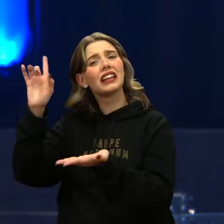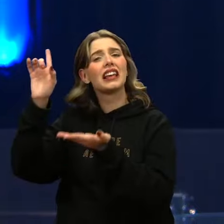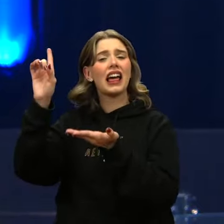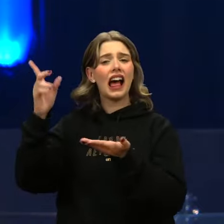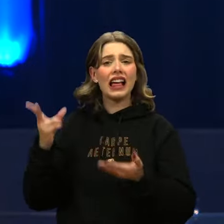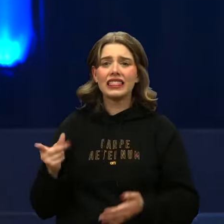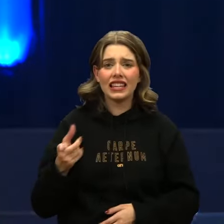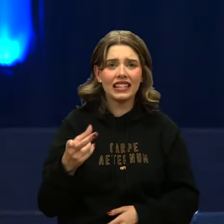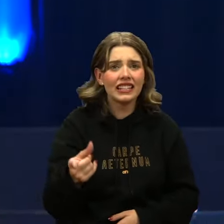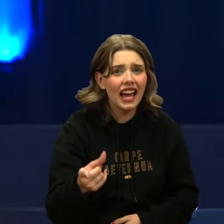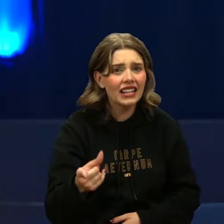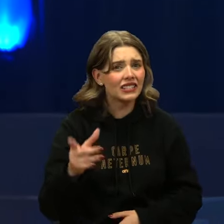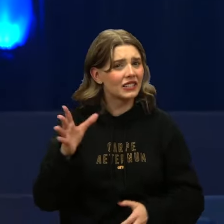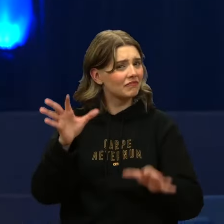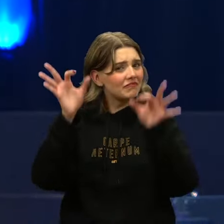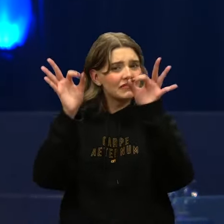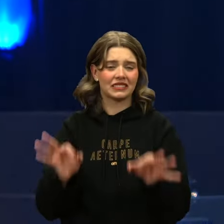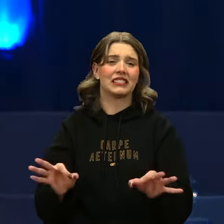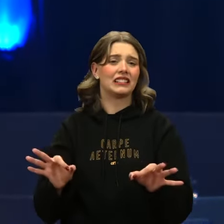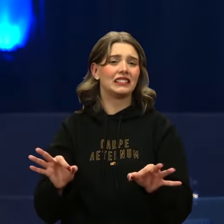que as incertezas dessa vida.